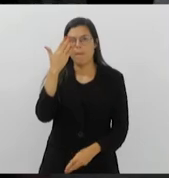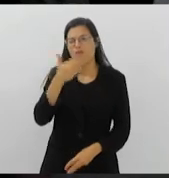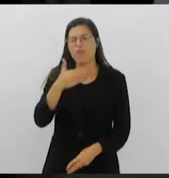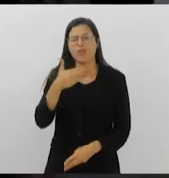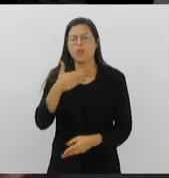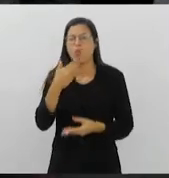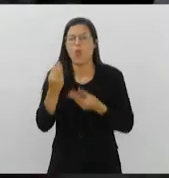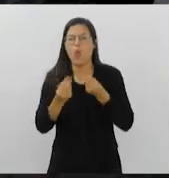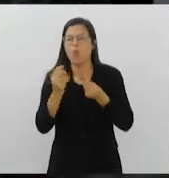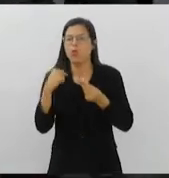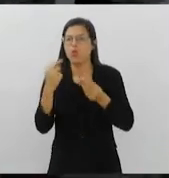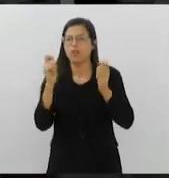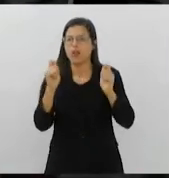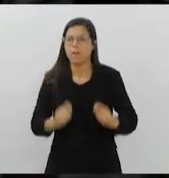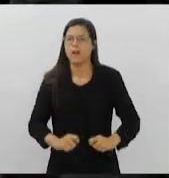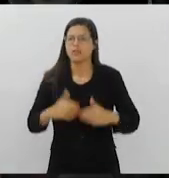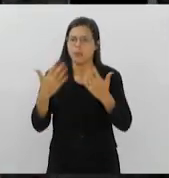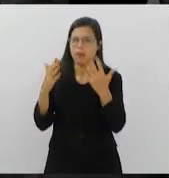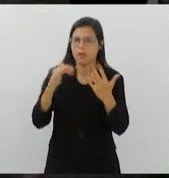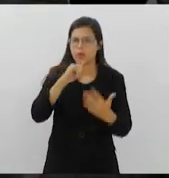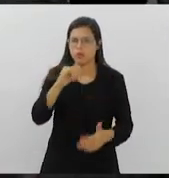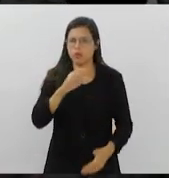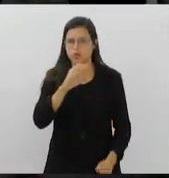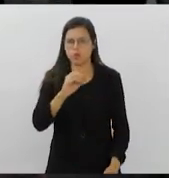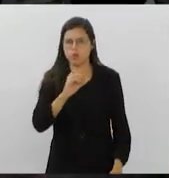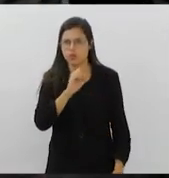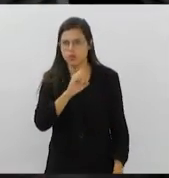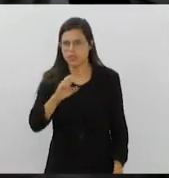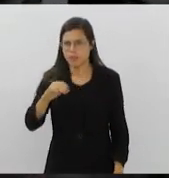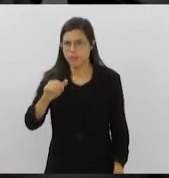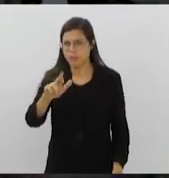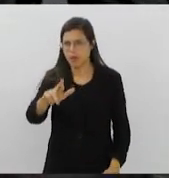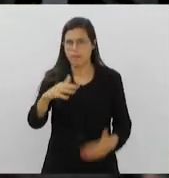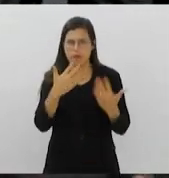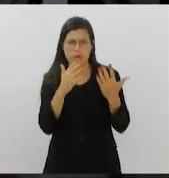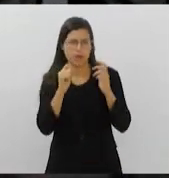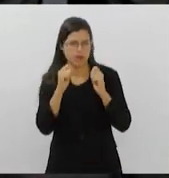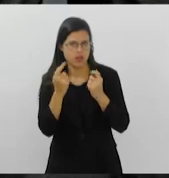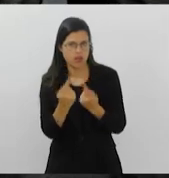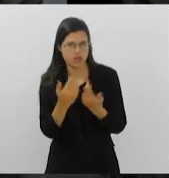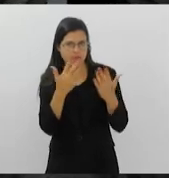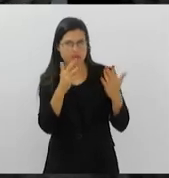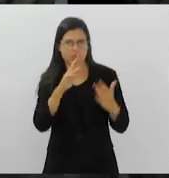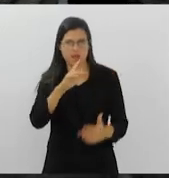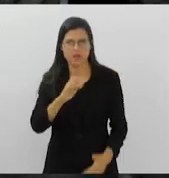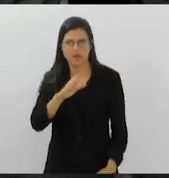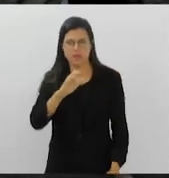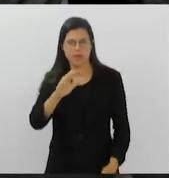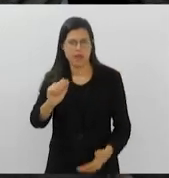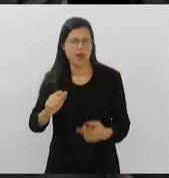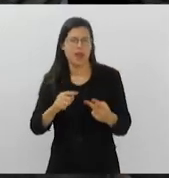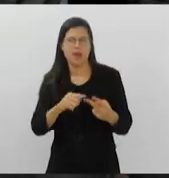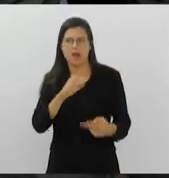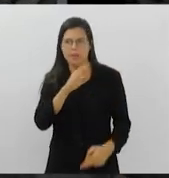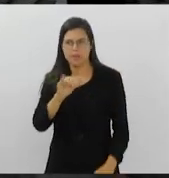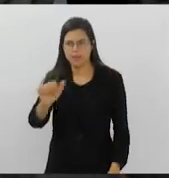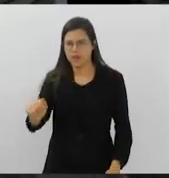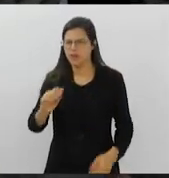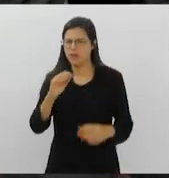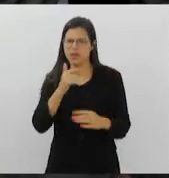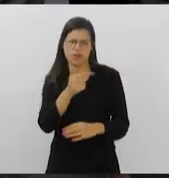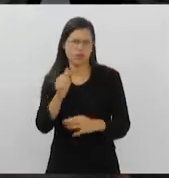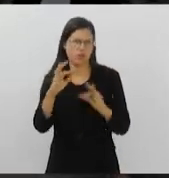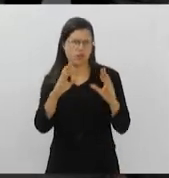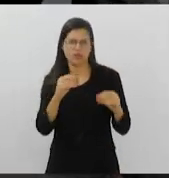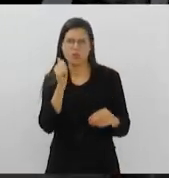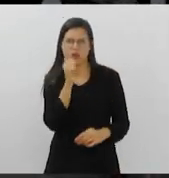capazes. Então, parabéns, Josemar, parabéns ao Parlamento e, obviamente, parabéns, Rebeca, parabéns, Bia e tantas outras mulheres que nos deram